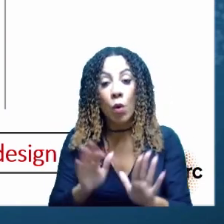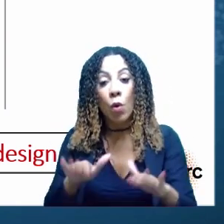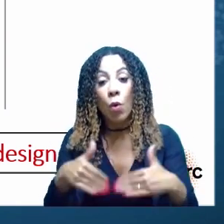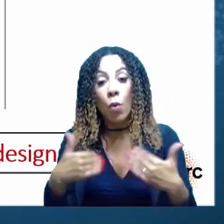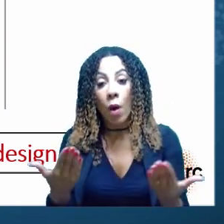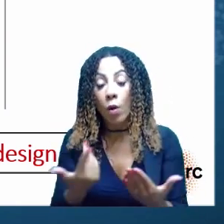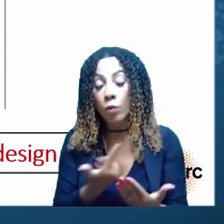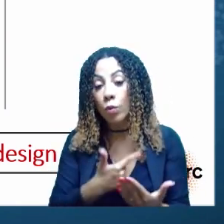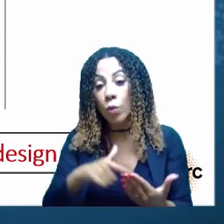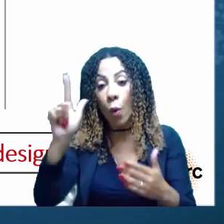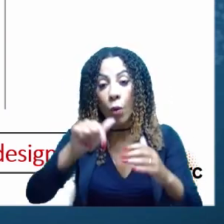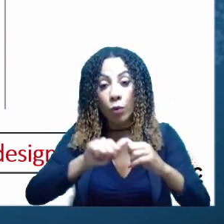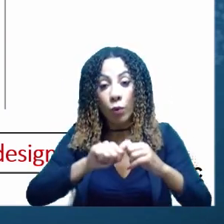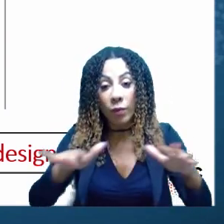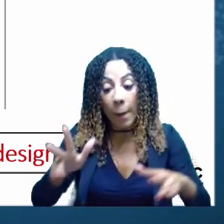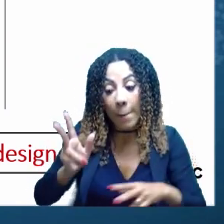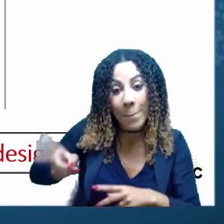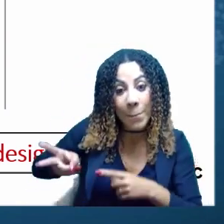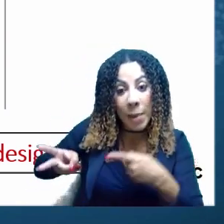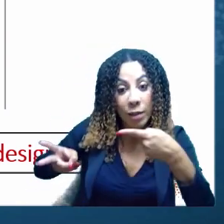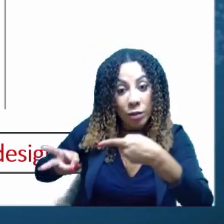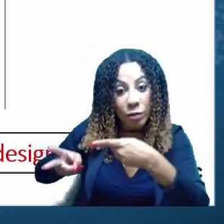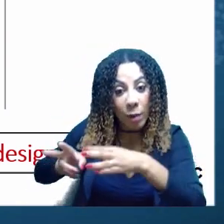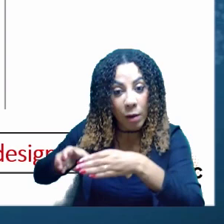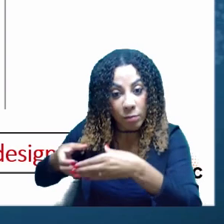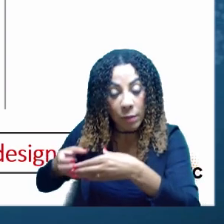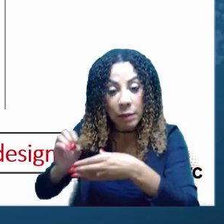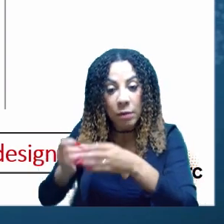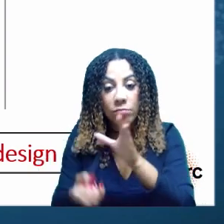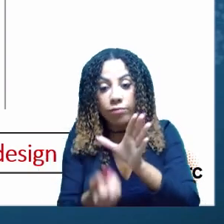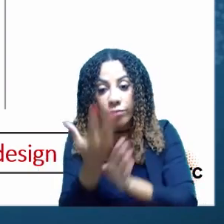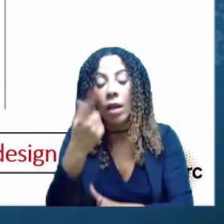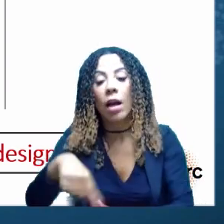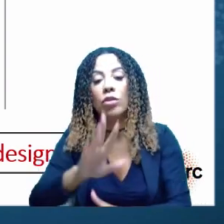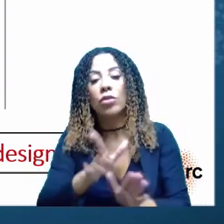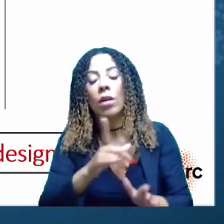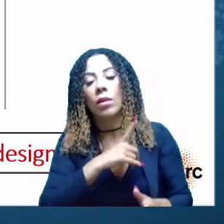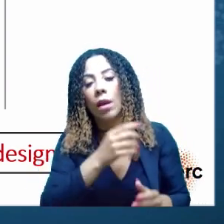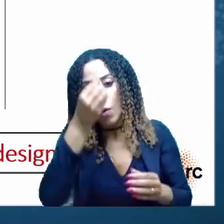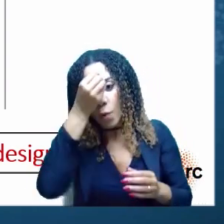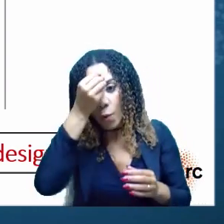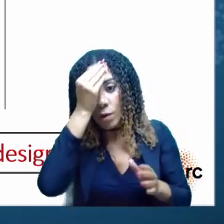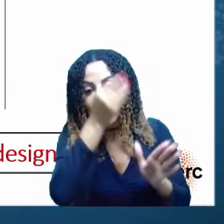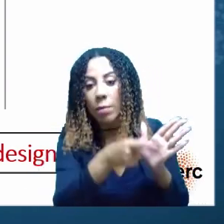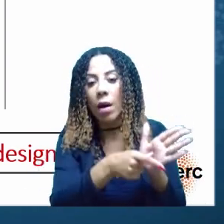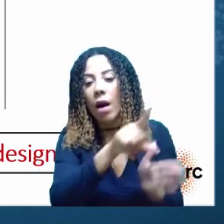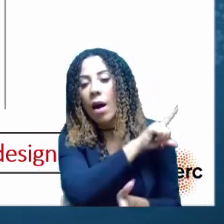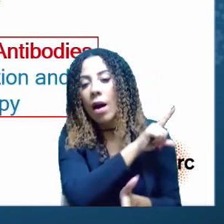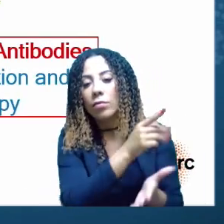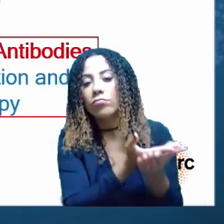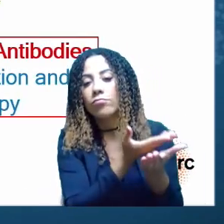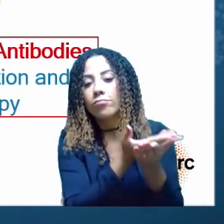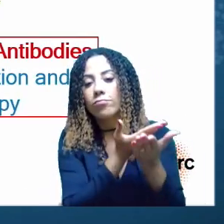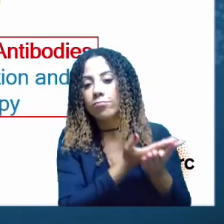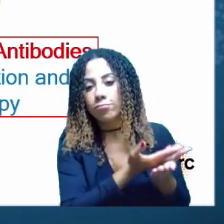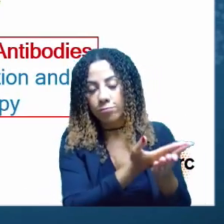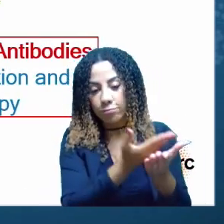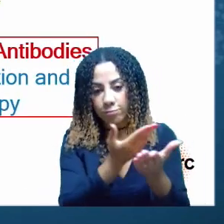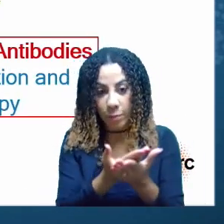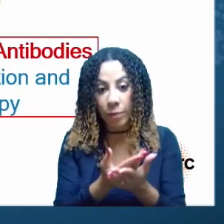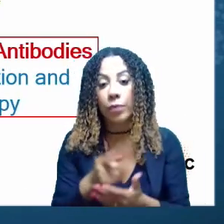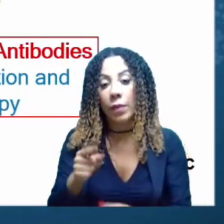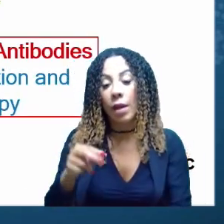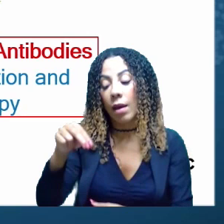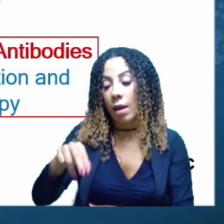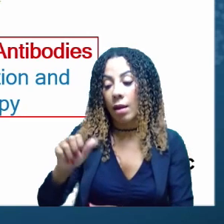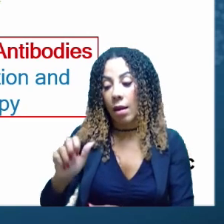surgir, nós já teremos muito conhecimento acumulado. E essa foi a abordagem adotada por muitas agências, como a NIH, a Agência de